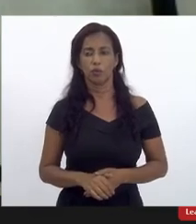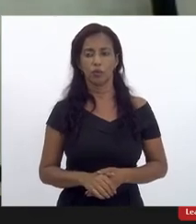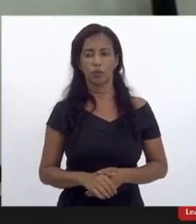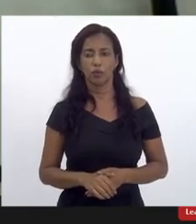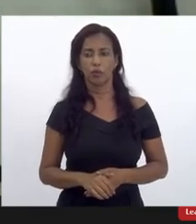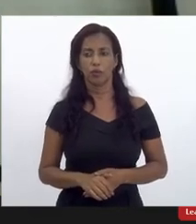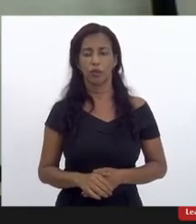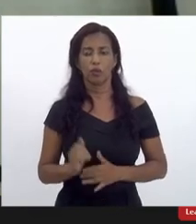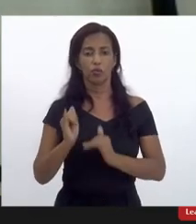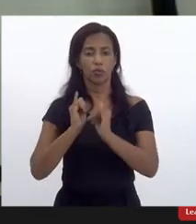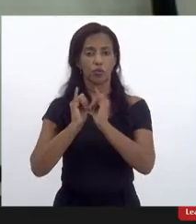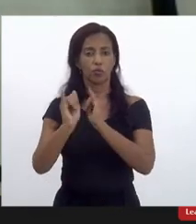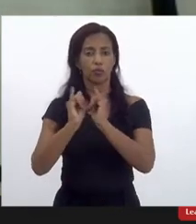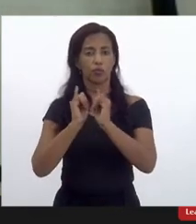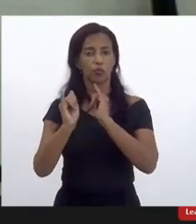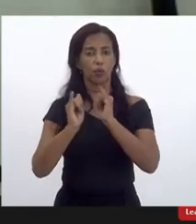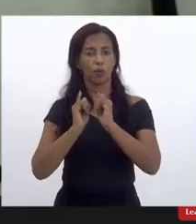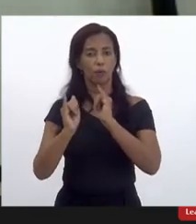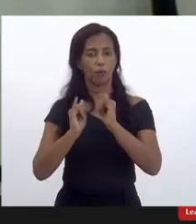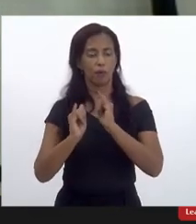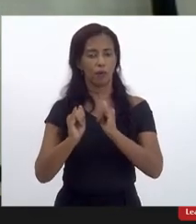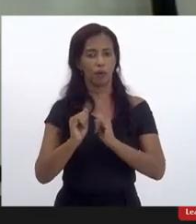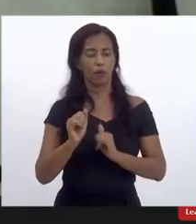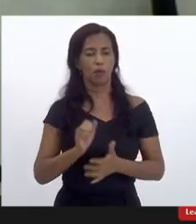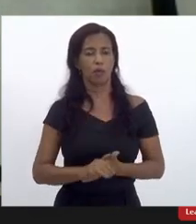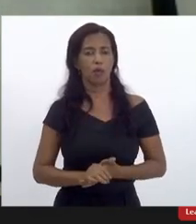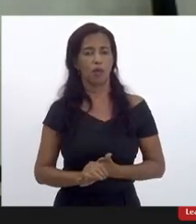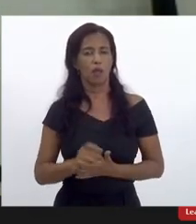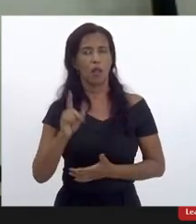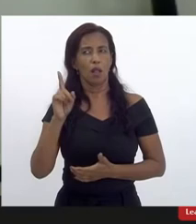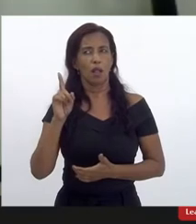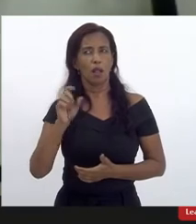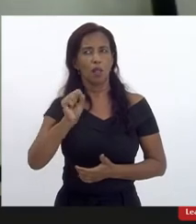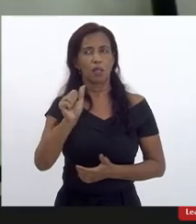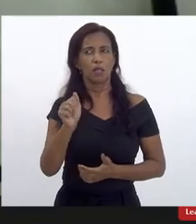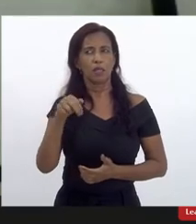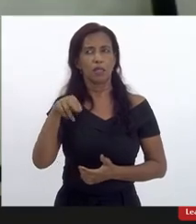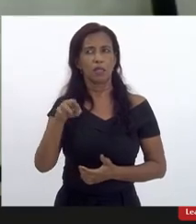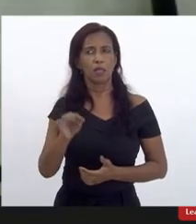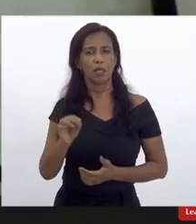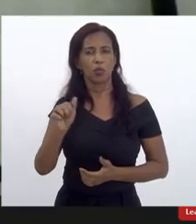subsequente de informática do CETEP Pádua, lá em Santo Antônio de Pádua.